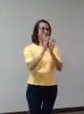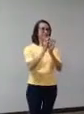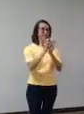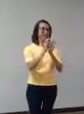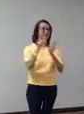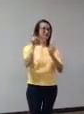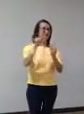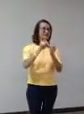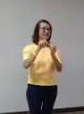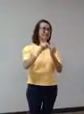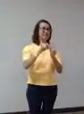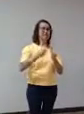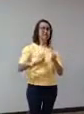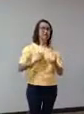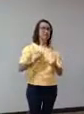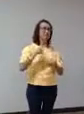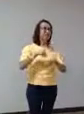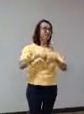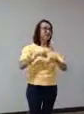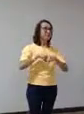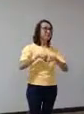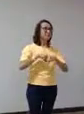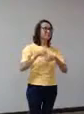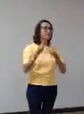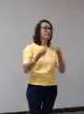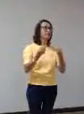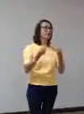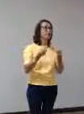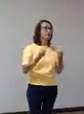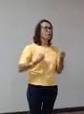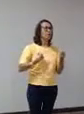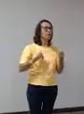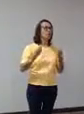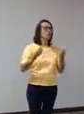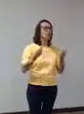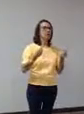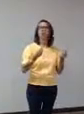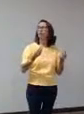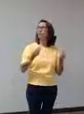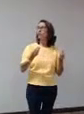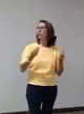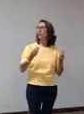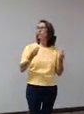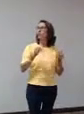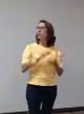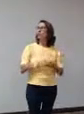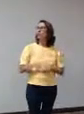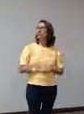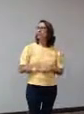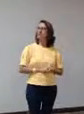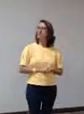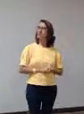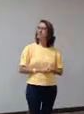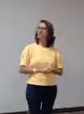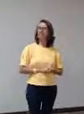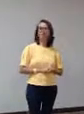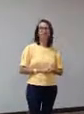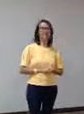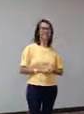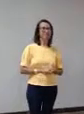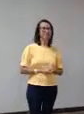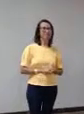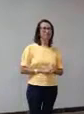vivo, gente. Tem que ver ao vivo essa obra. É maravilhosa. Ela é cheia de relevo. Então, ficou...